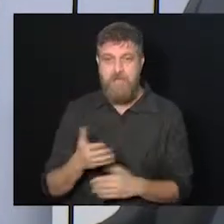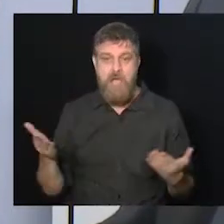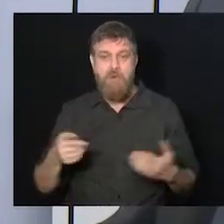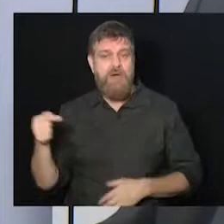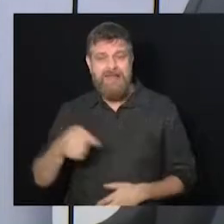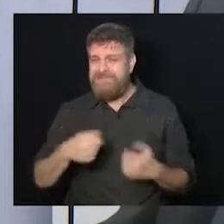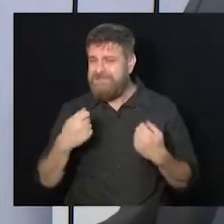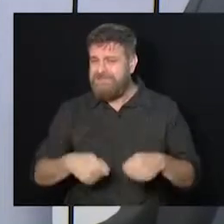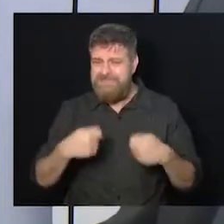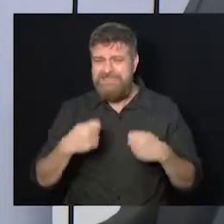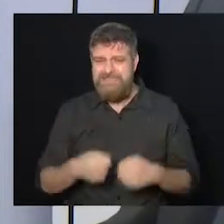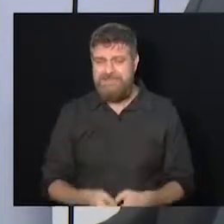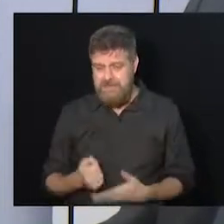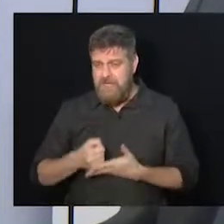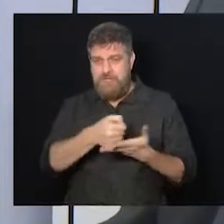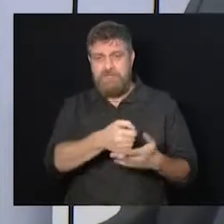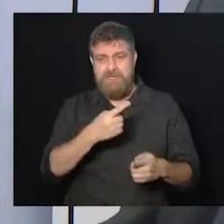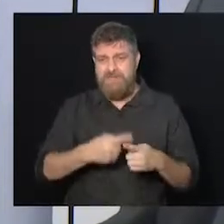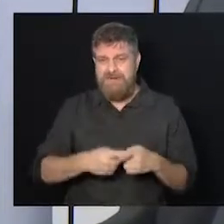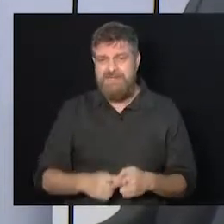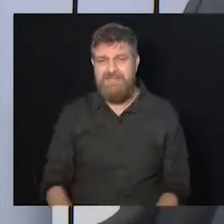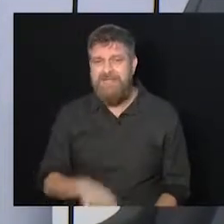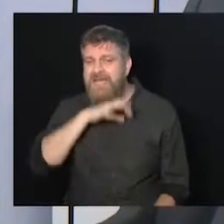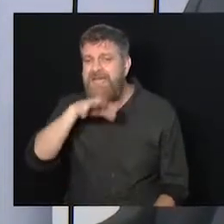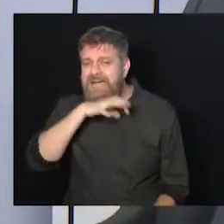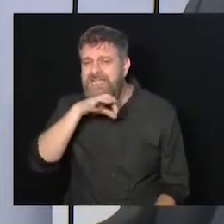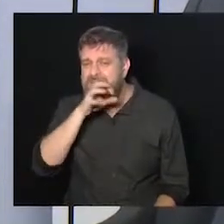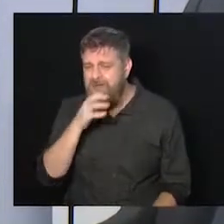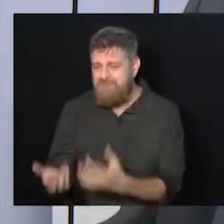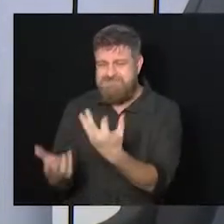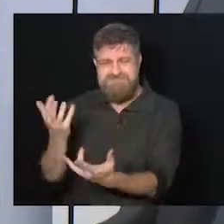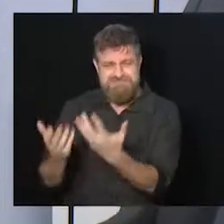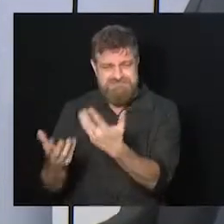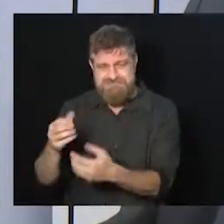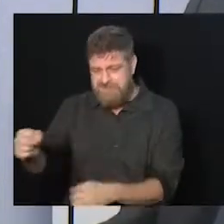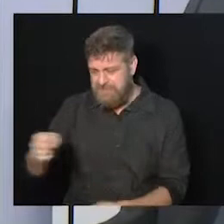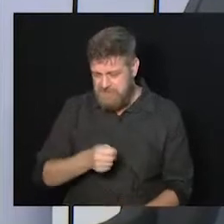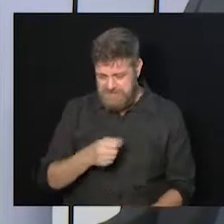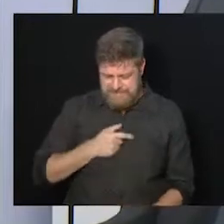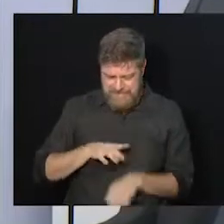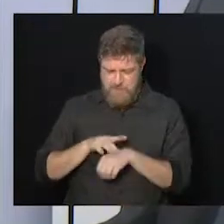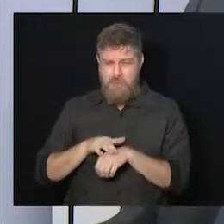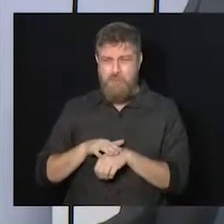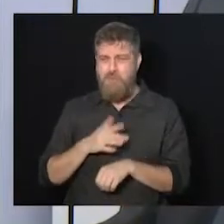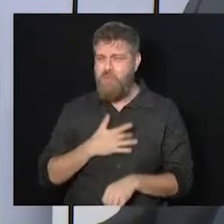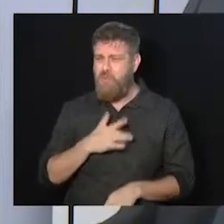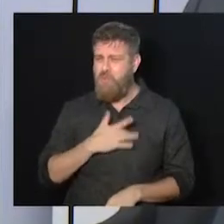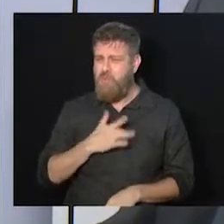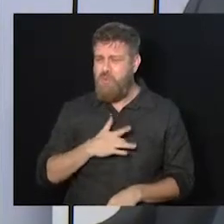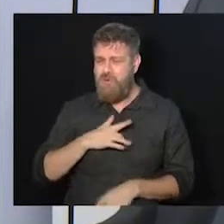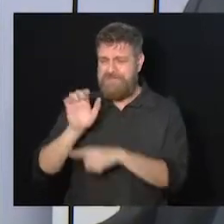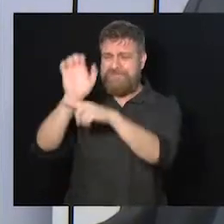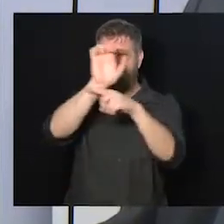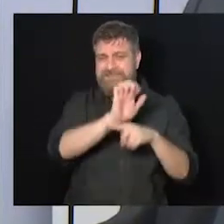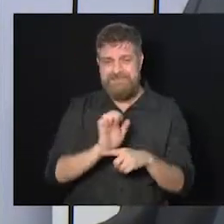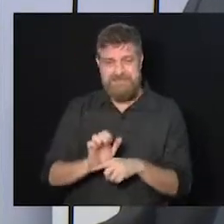necessitando demais de ajuda porque está vindo animal queimado do interior de São Paulo, está vindo animal queimado de outros estados. Porque né?